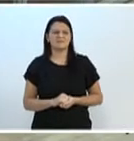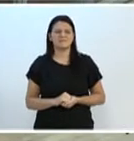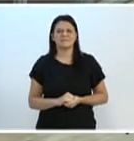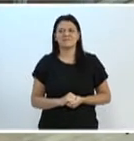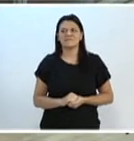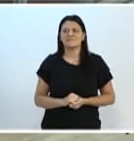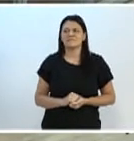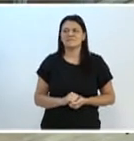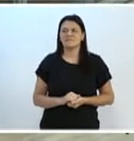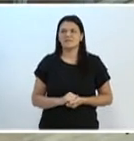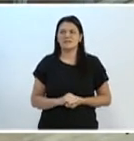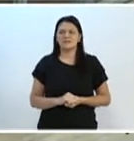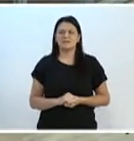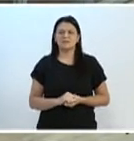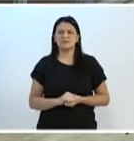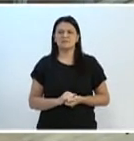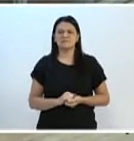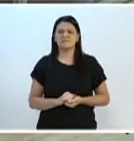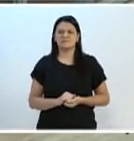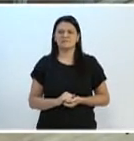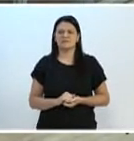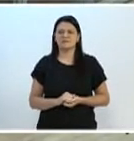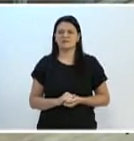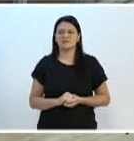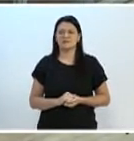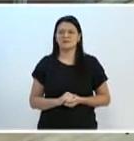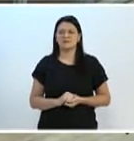Vereadora Silmara Ferreira da Silva Miguel.